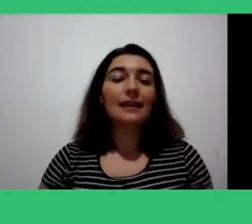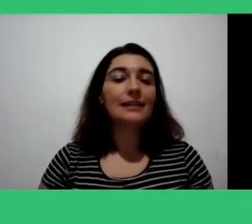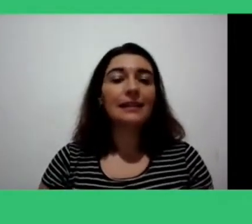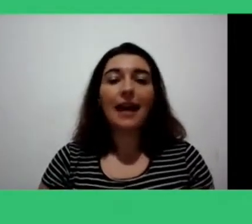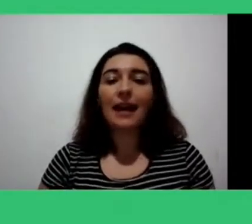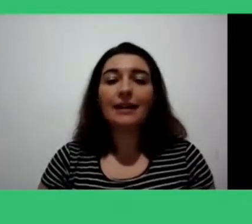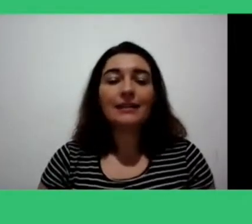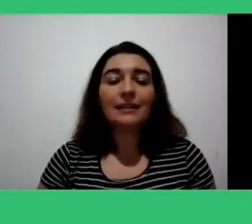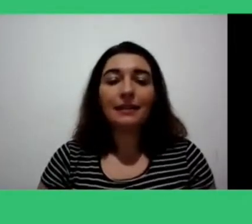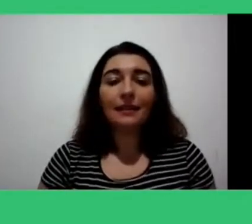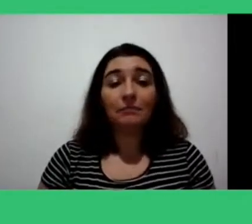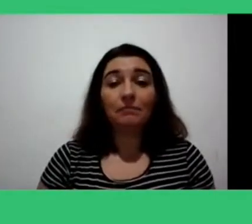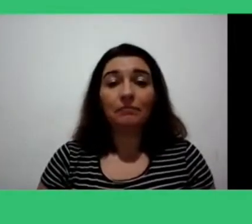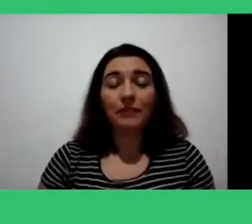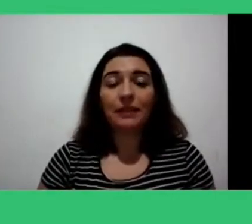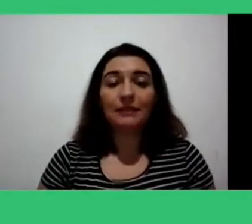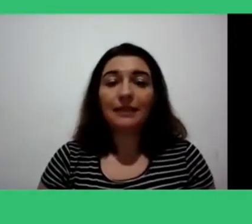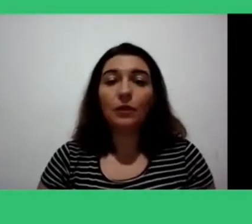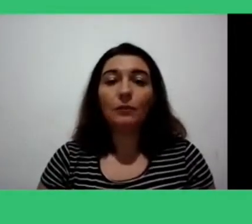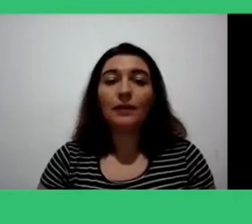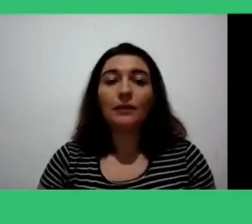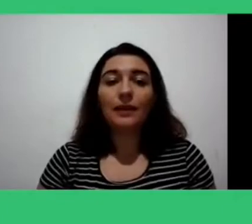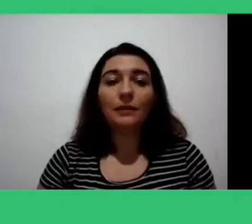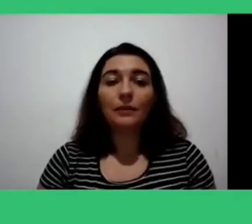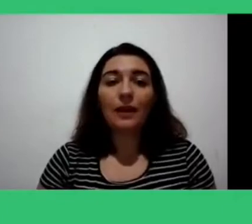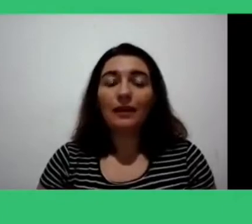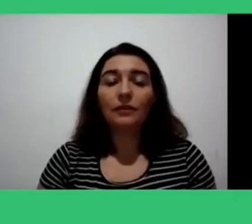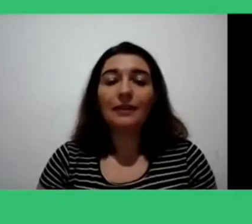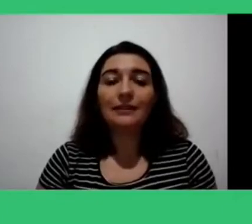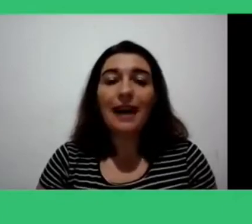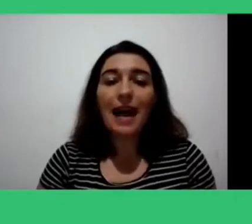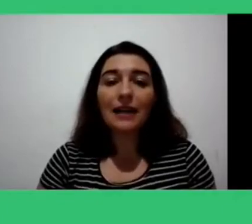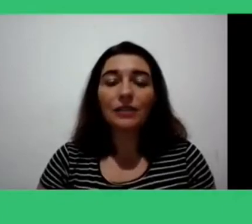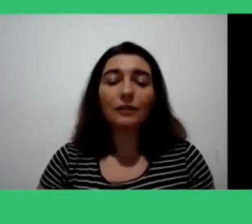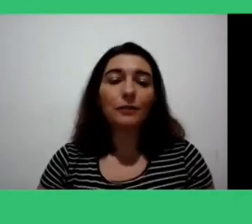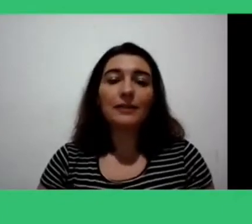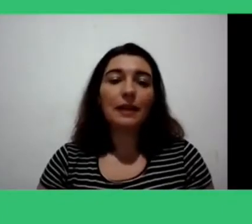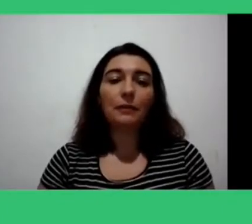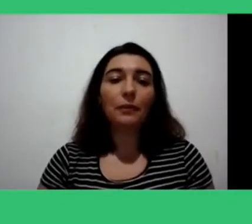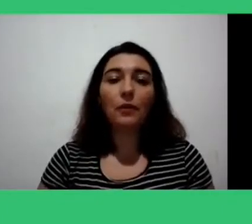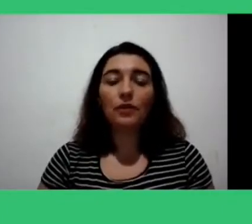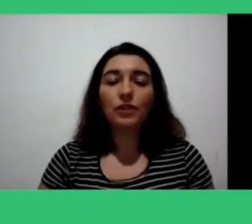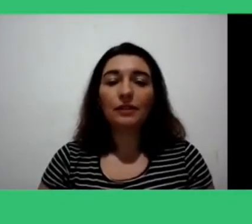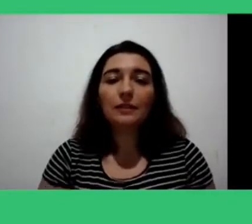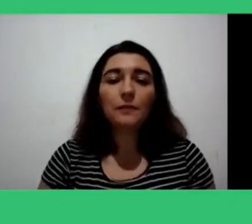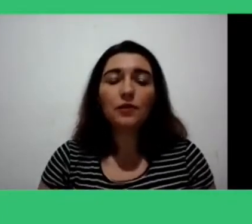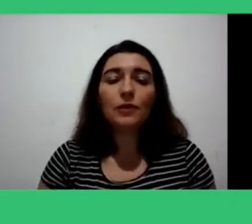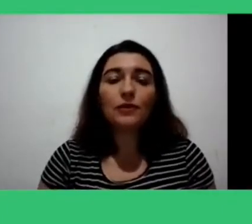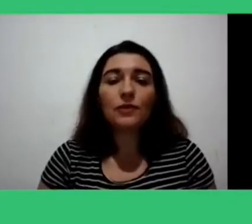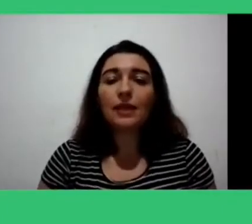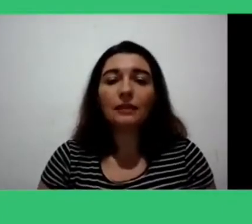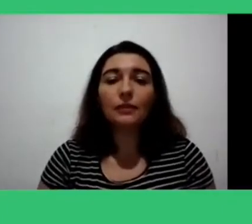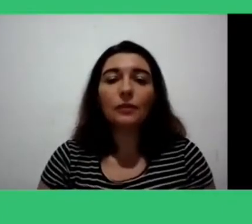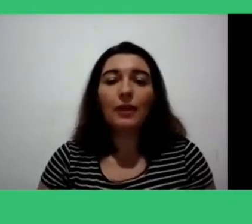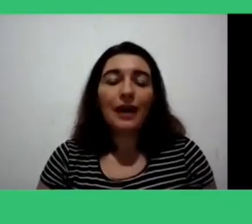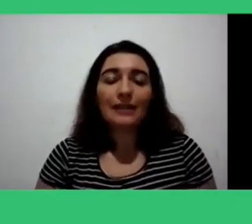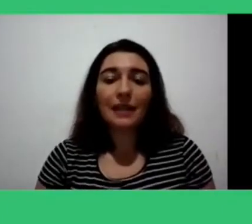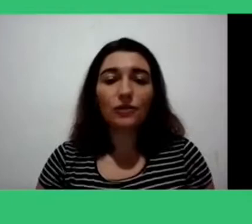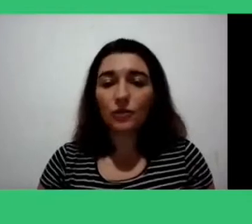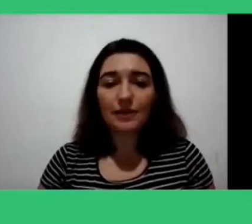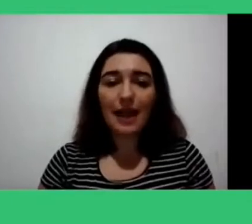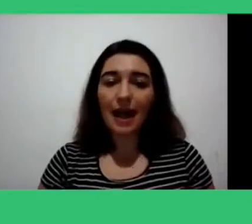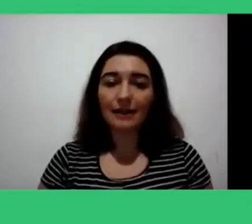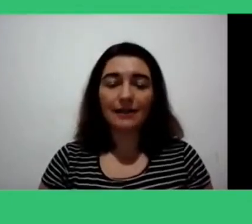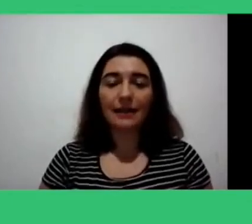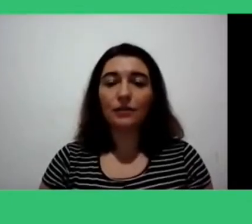incorporadas. Sinais que denominam aí a atualidade. Então, por exemplo, hoje, muitas pessoas usando as